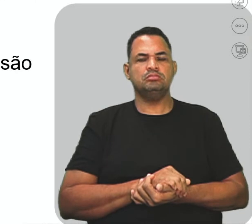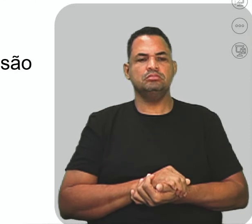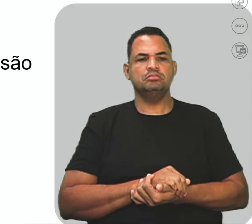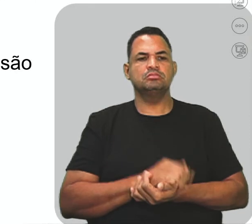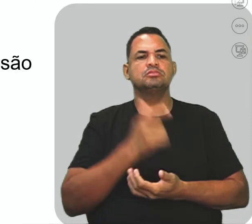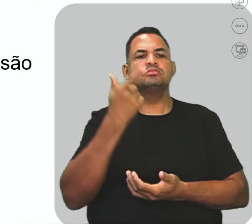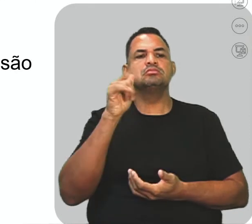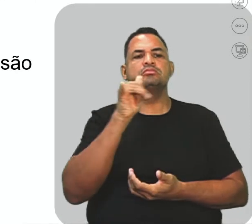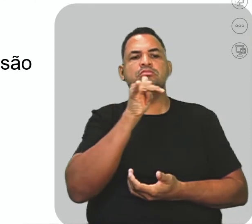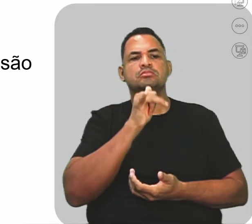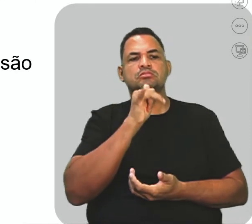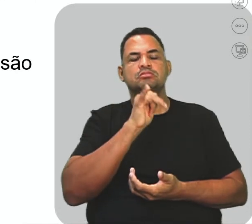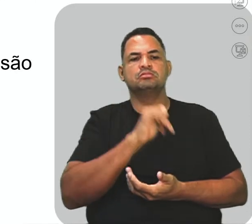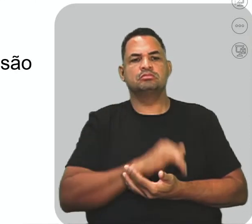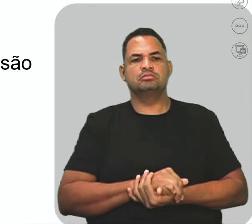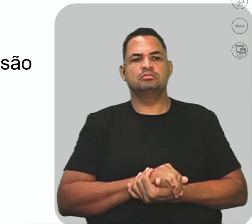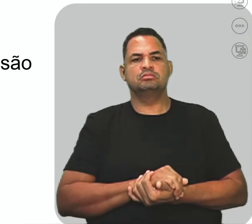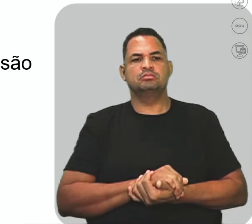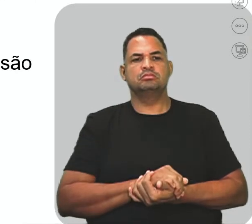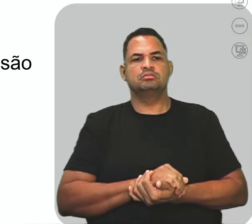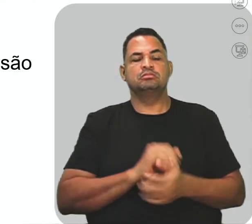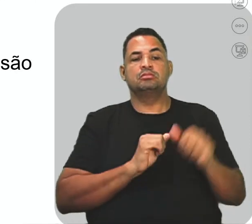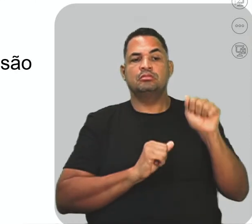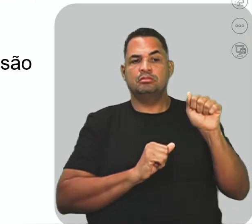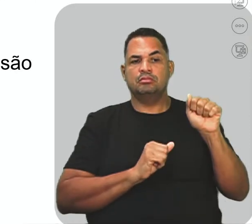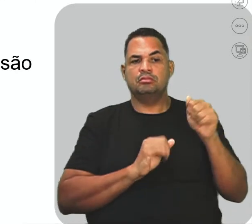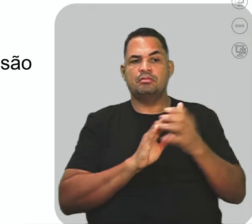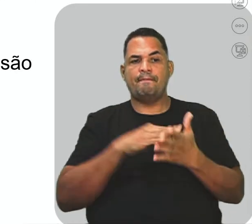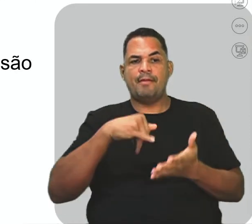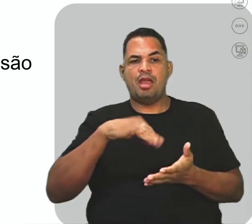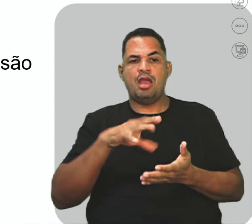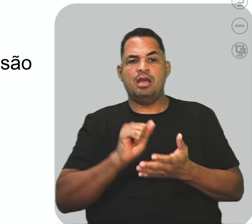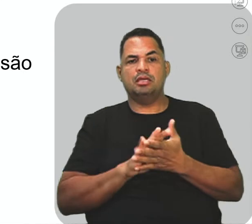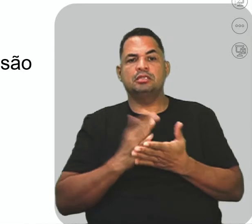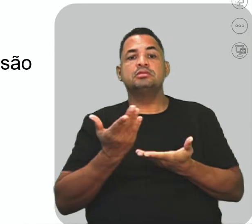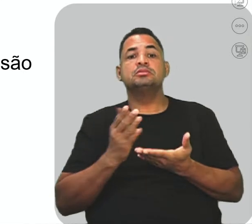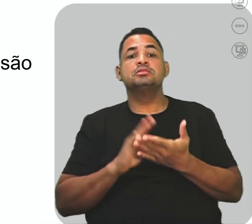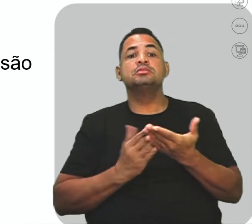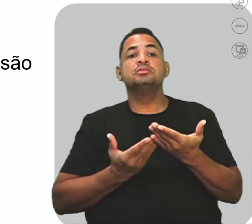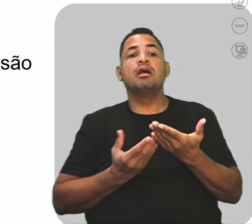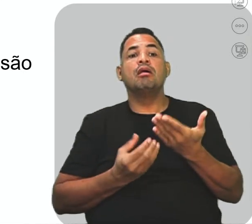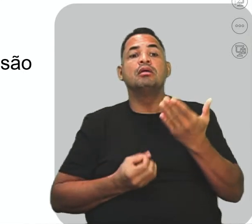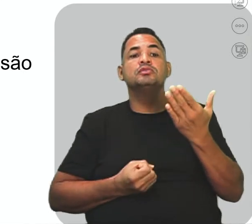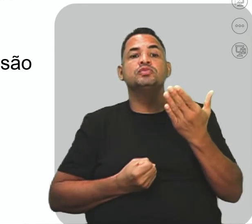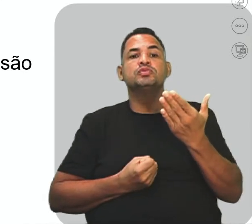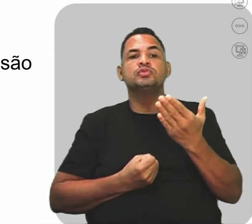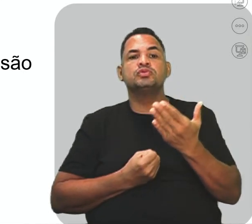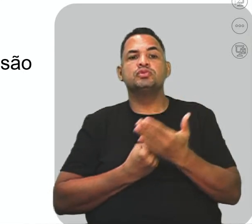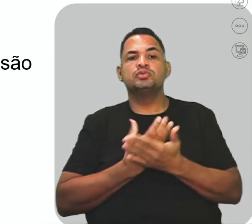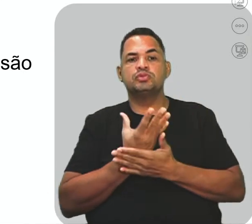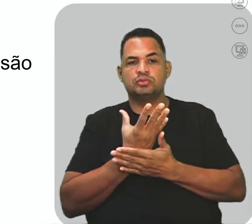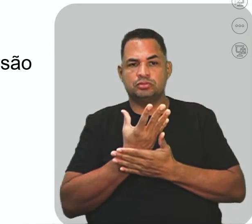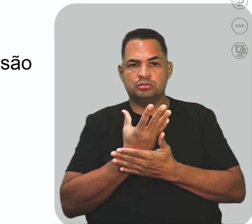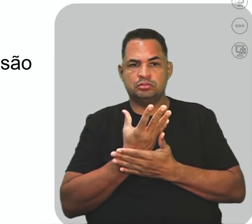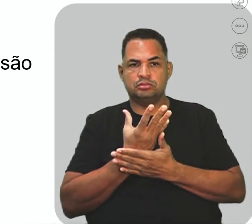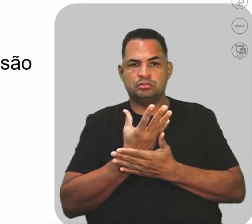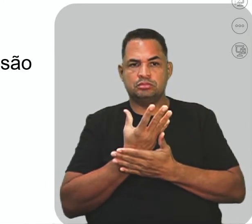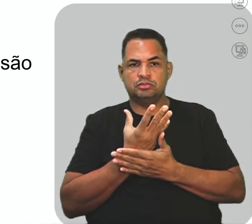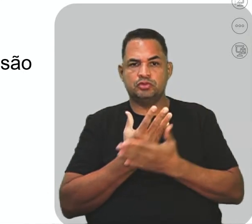Outro exemplo. Letra A. Márcia compareceu ao evento no horário confirmado.